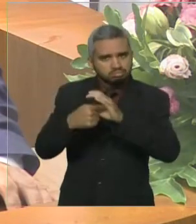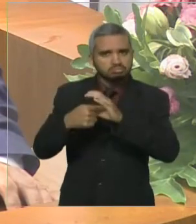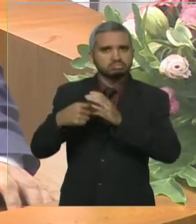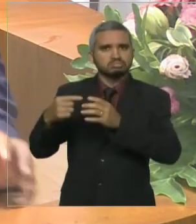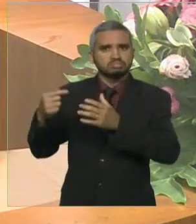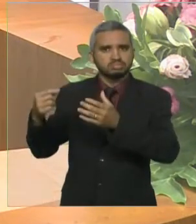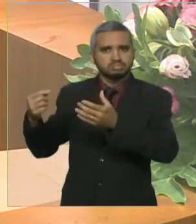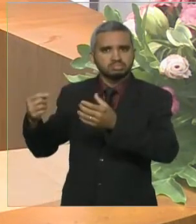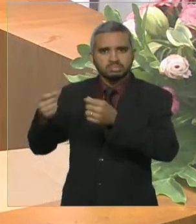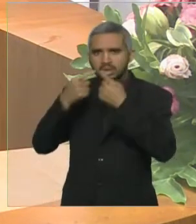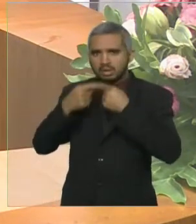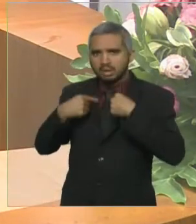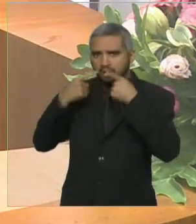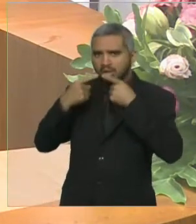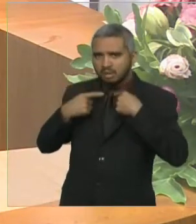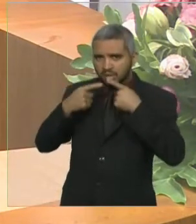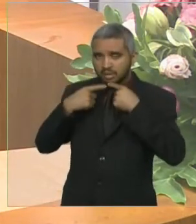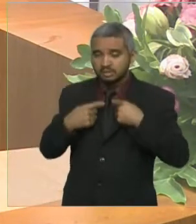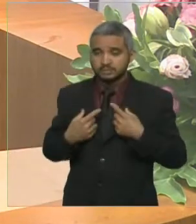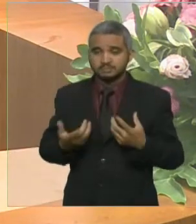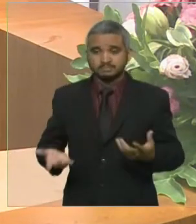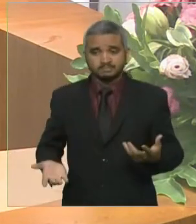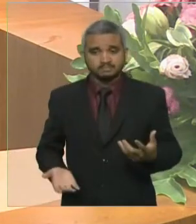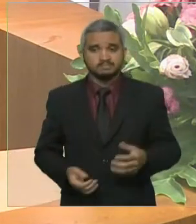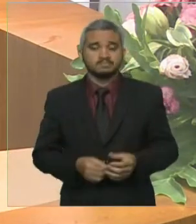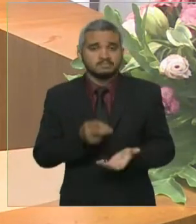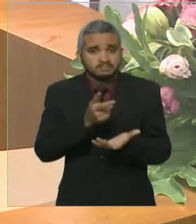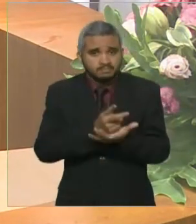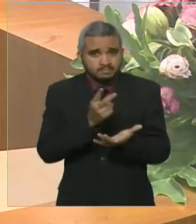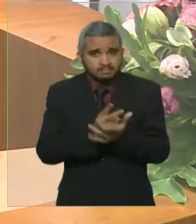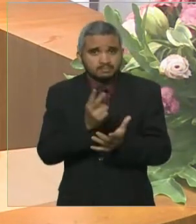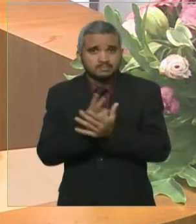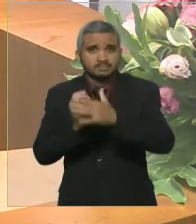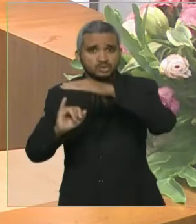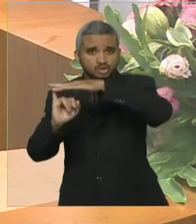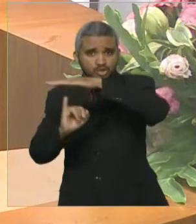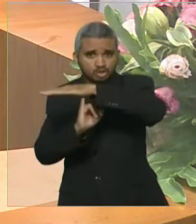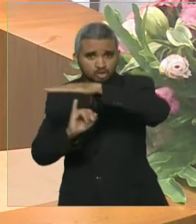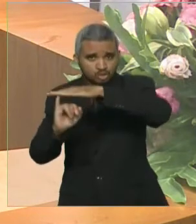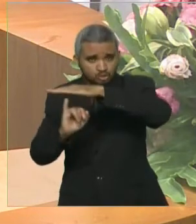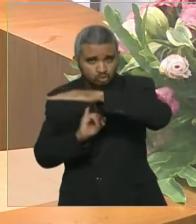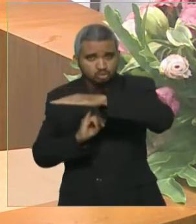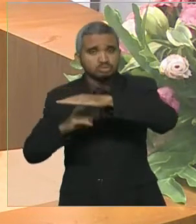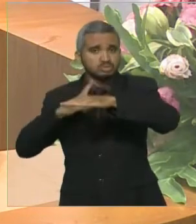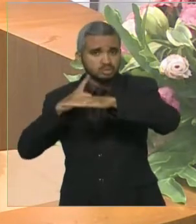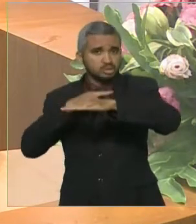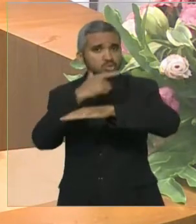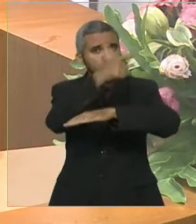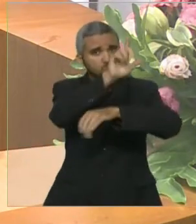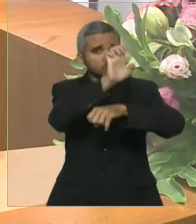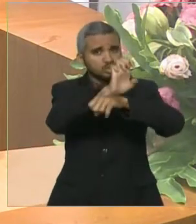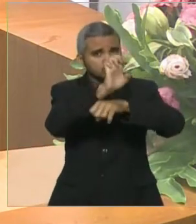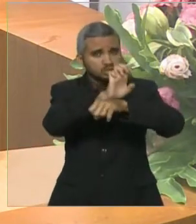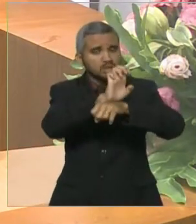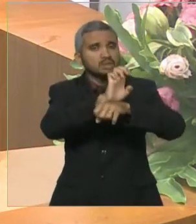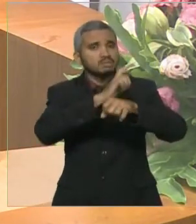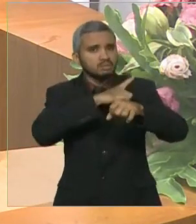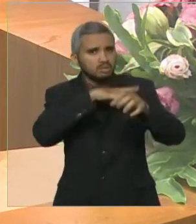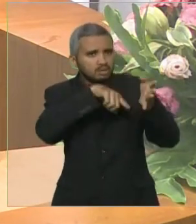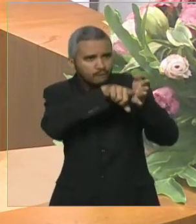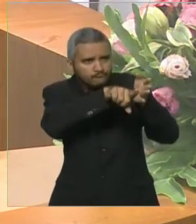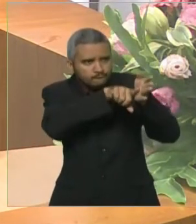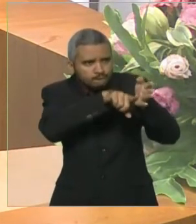resultado do concurso. Isso envolve uma mesma instituição, que já tem investigação em outros estados, em outros ministérios públicos,